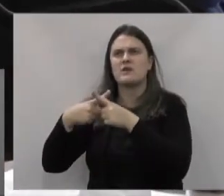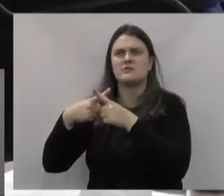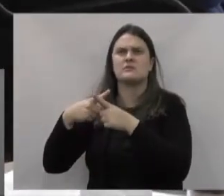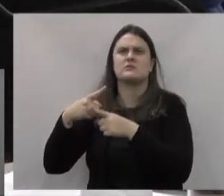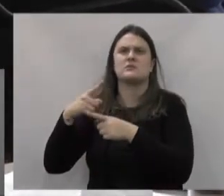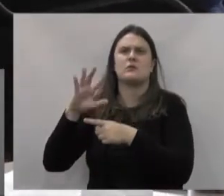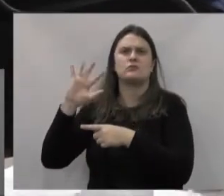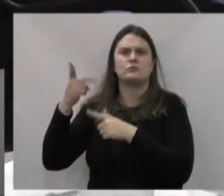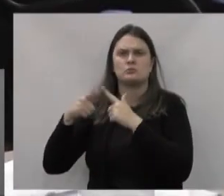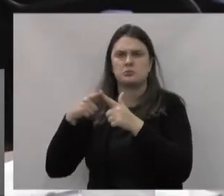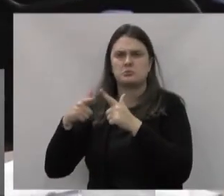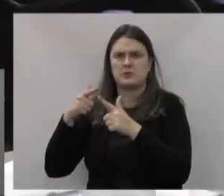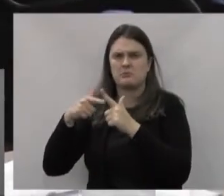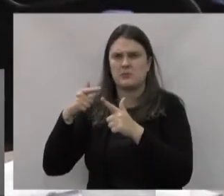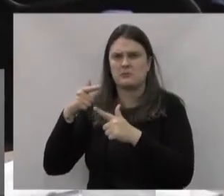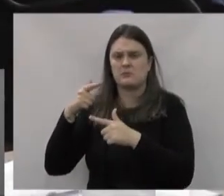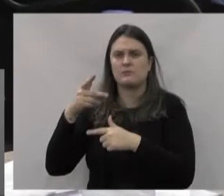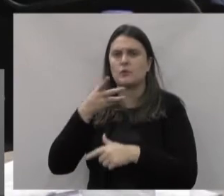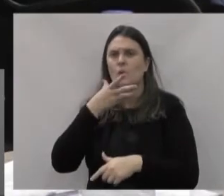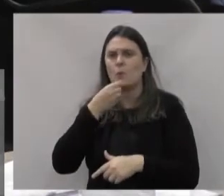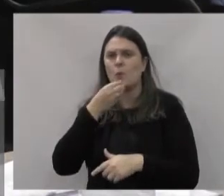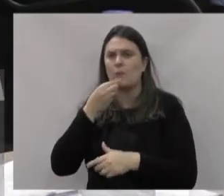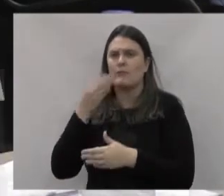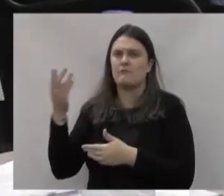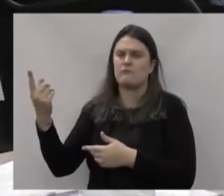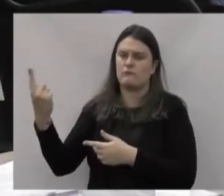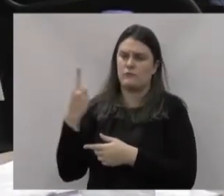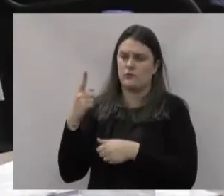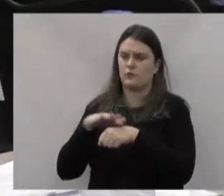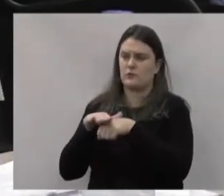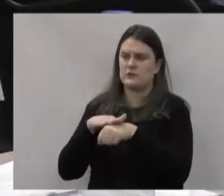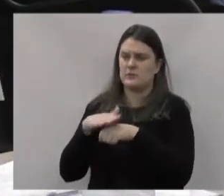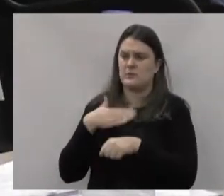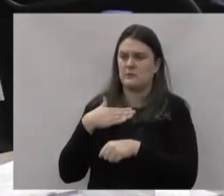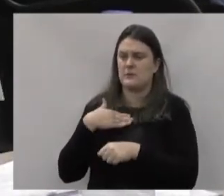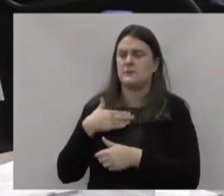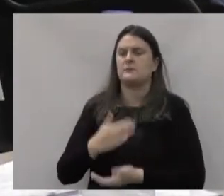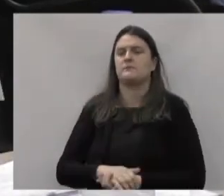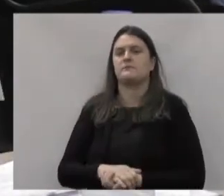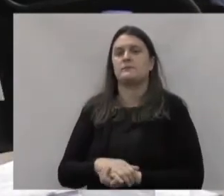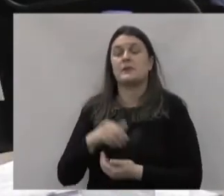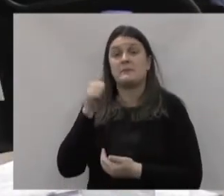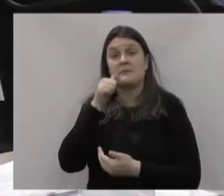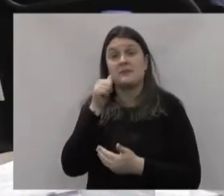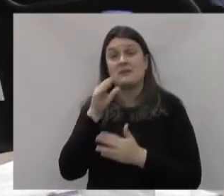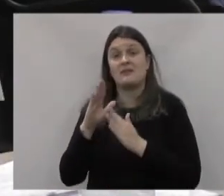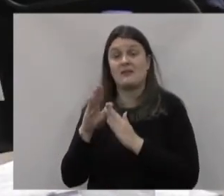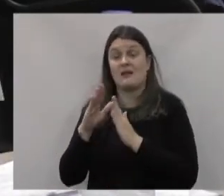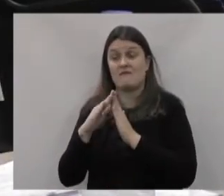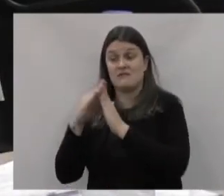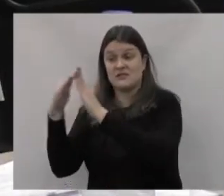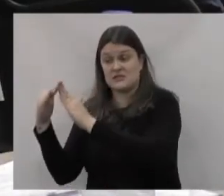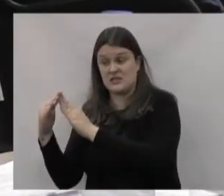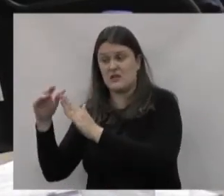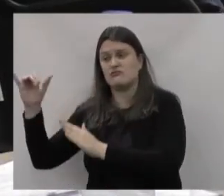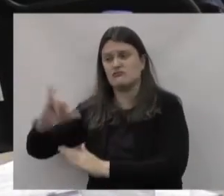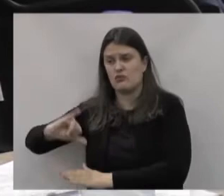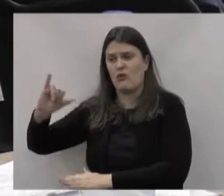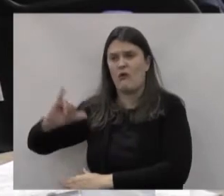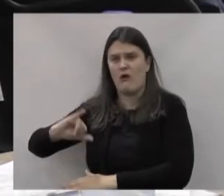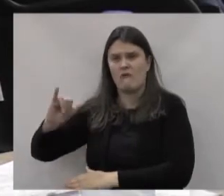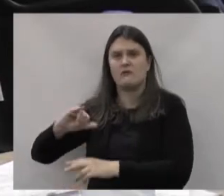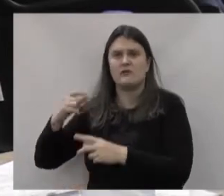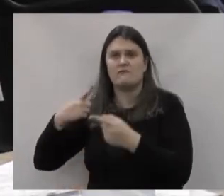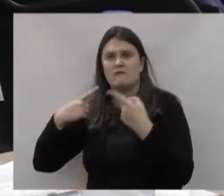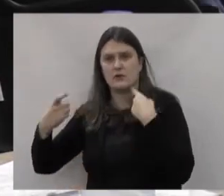por um caso, o senhor me relatou que uma vizinha do lado da casa dele vinha sofrendo, né,